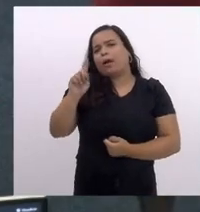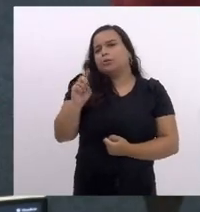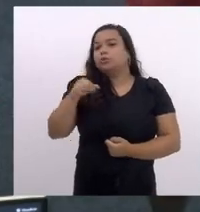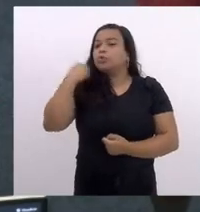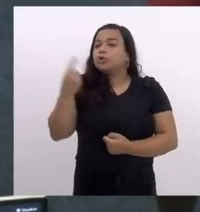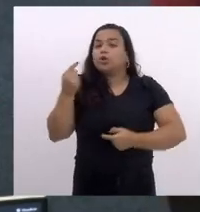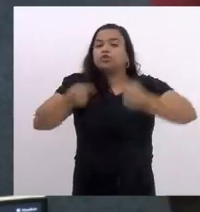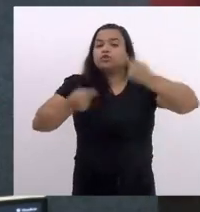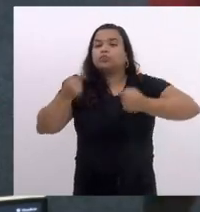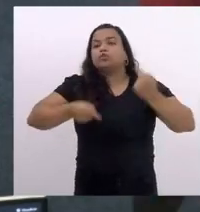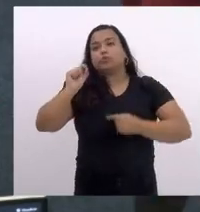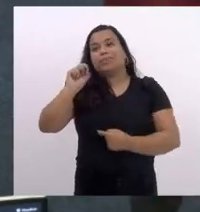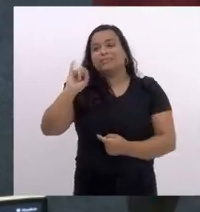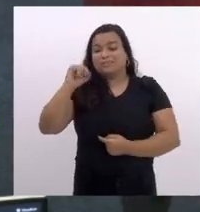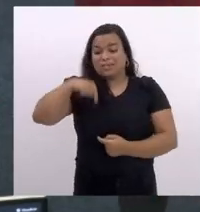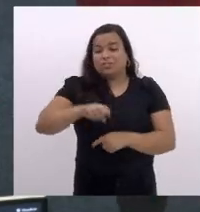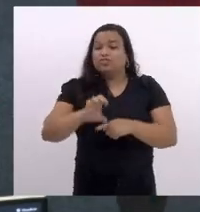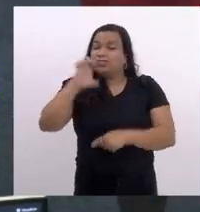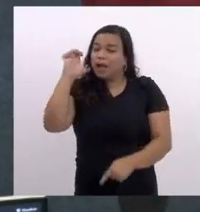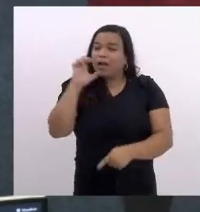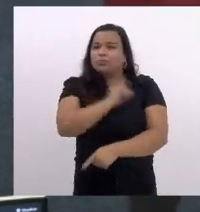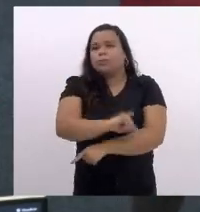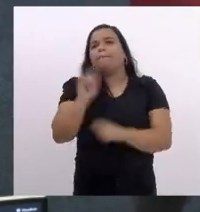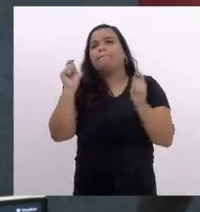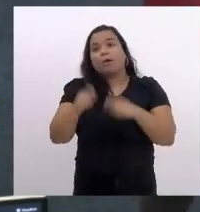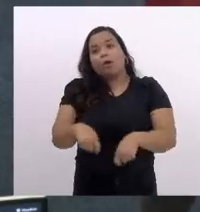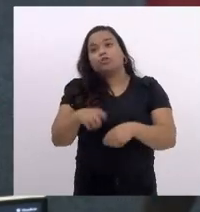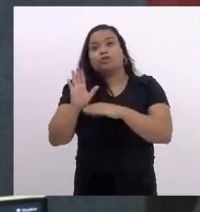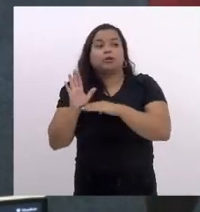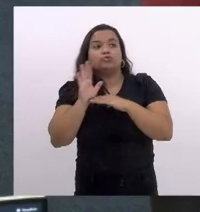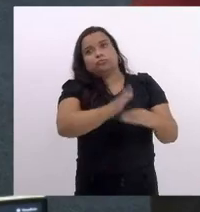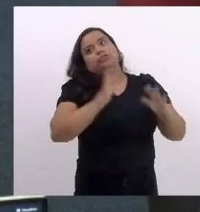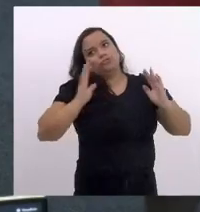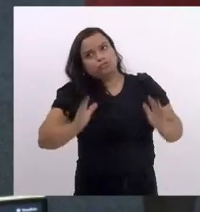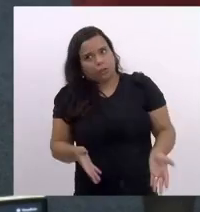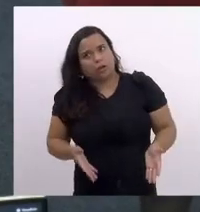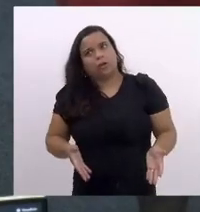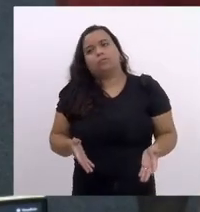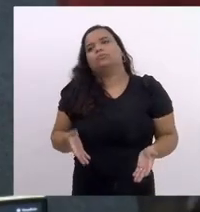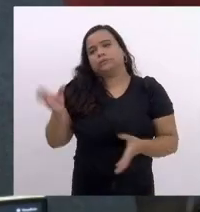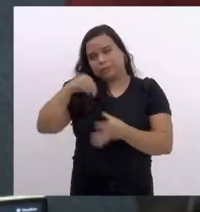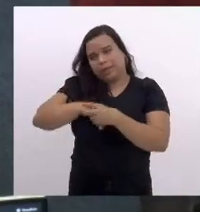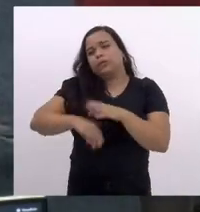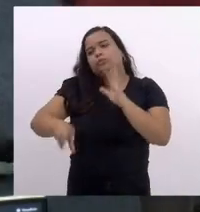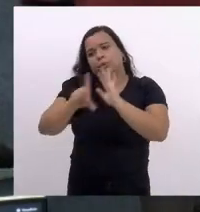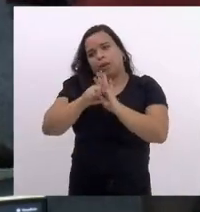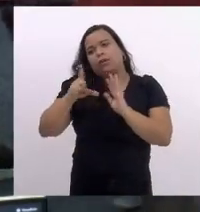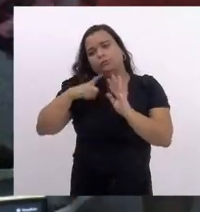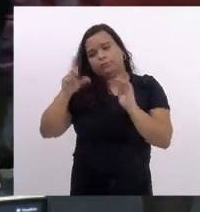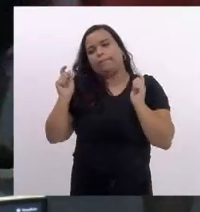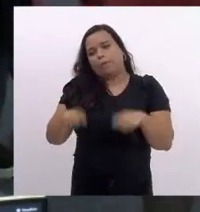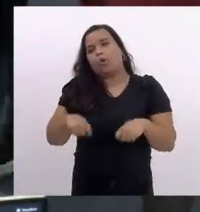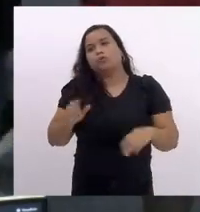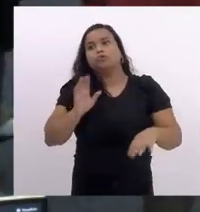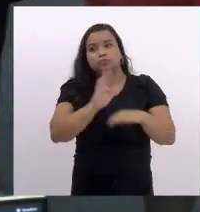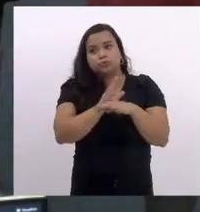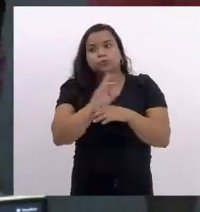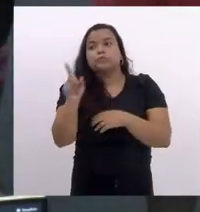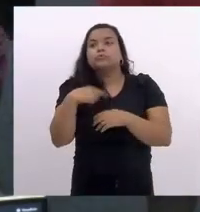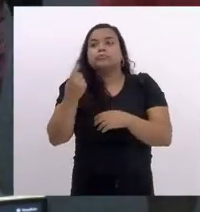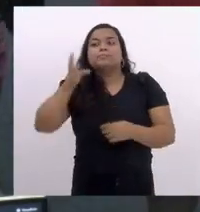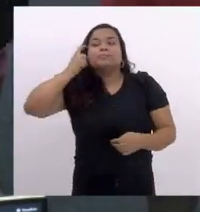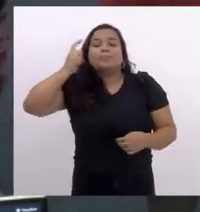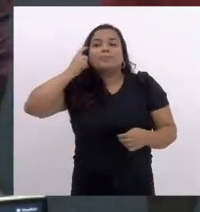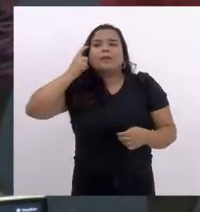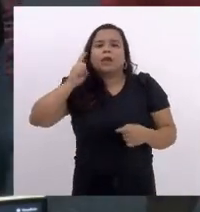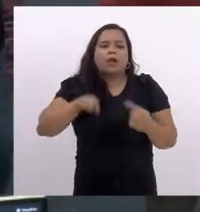nós podemos, o Estado, ajudar, que já pode, dentro de uma legislação que se tem, o que está aí fazendo é abranger,